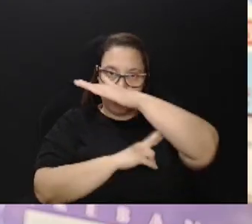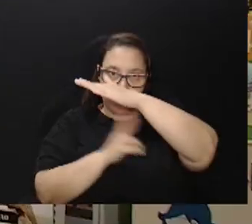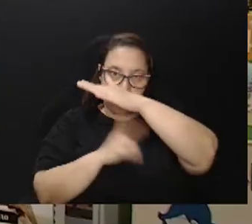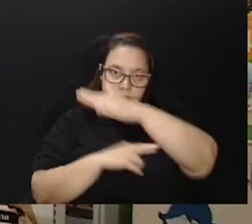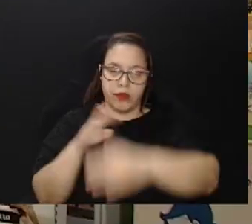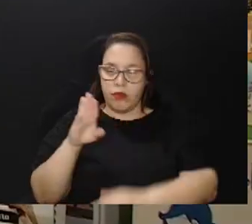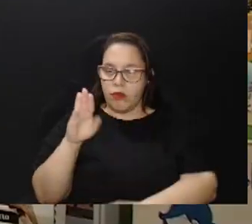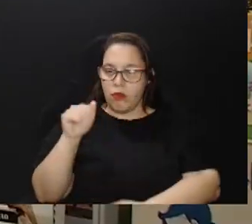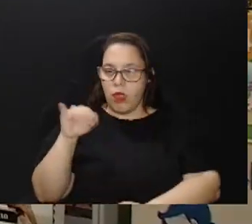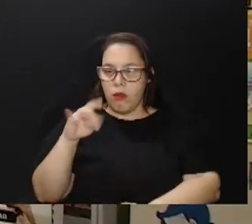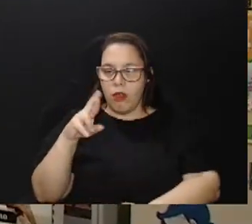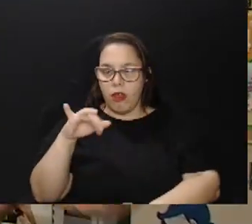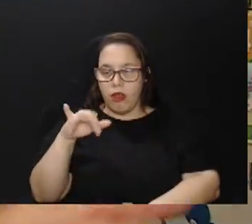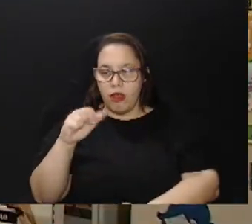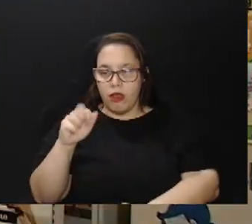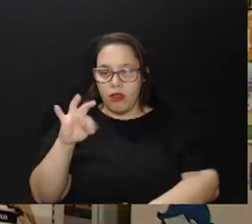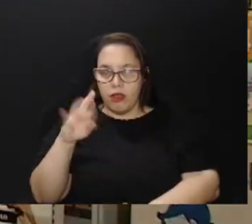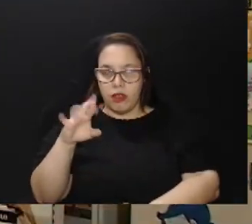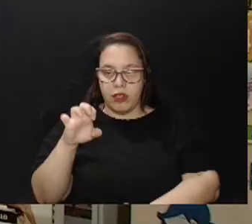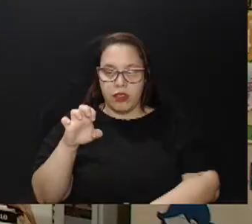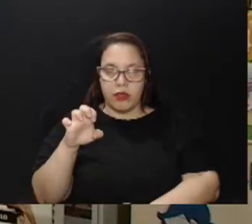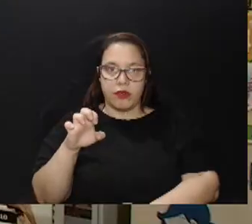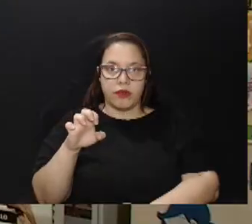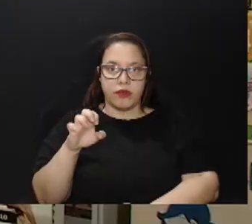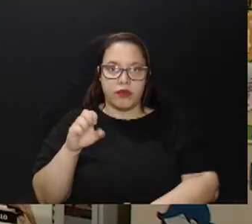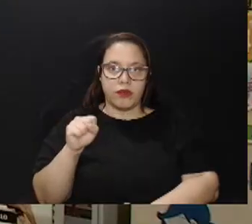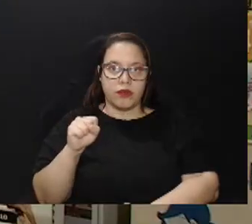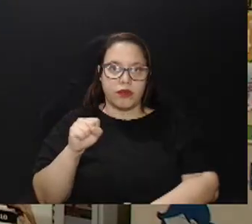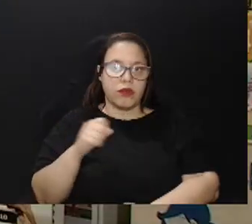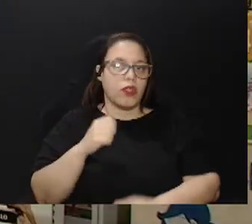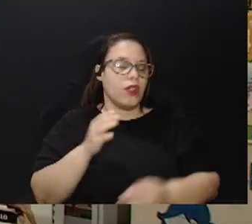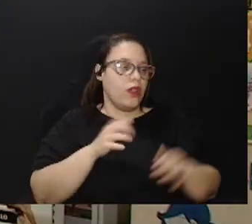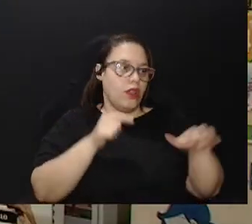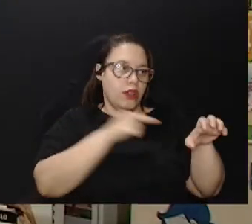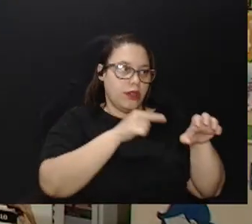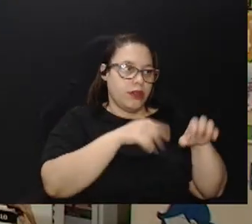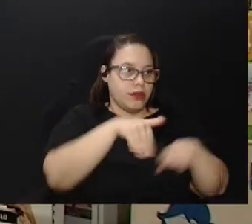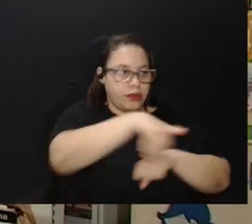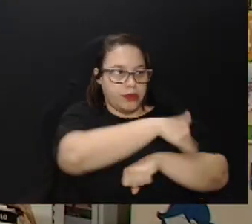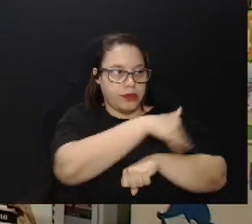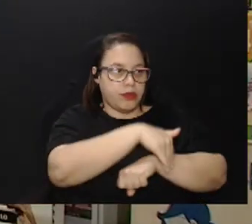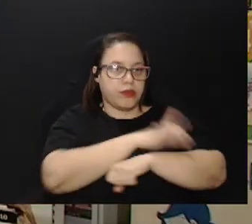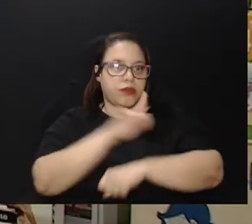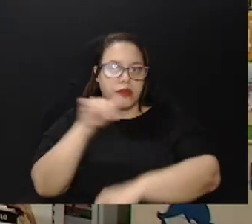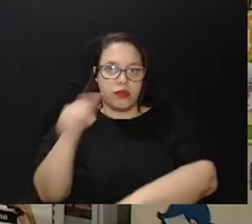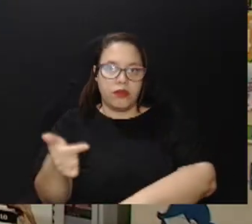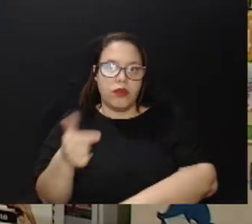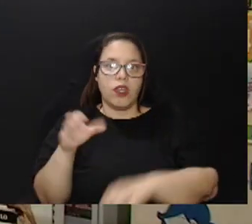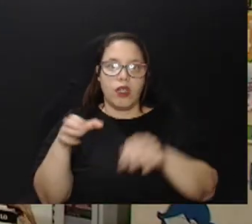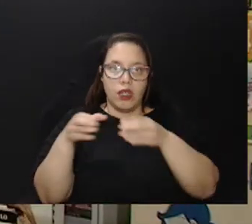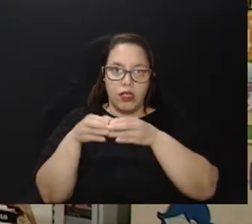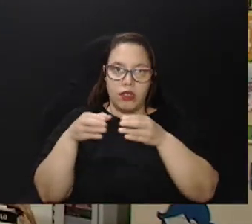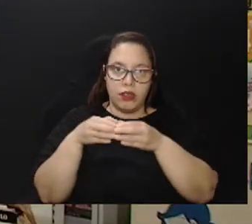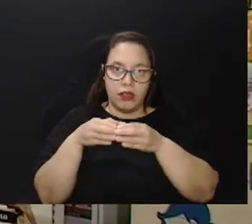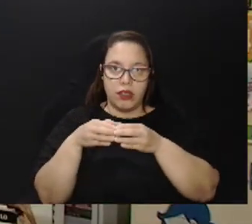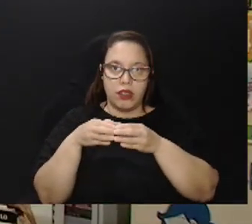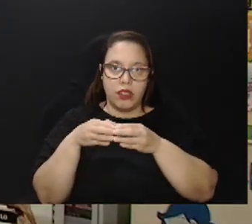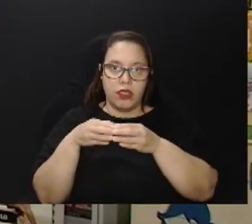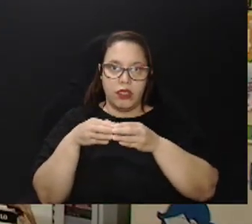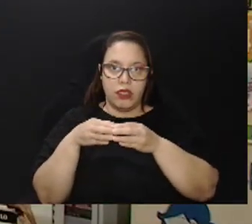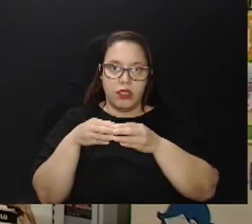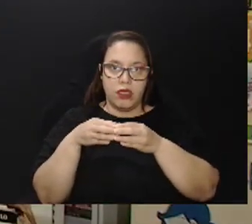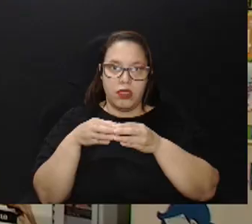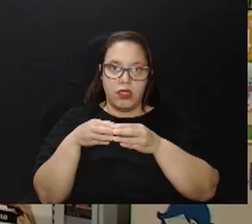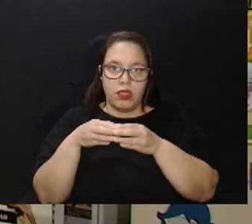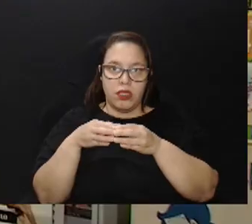do lado, indo daqui, né, para ainda do lado esquerdo. Tá. Depois tem a comunidade de Tozan,